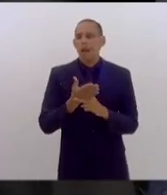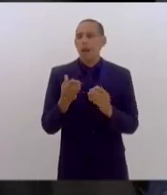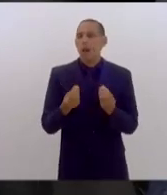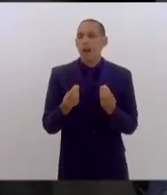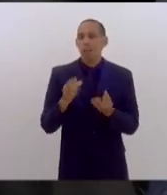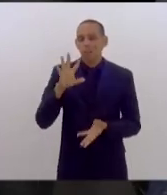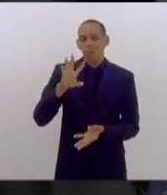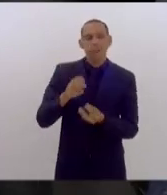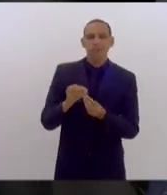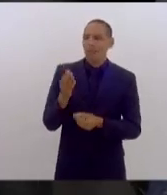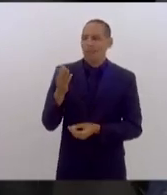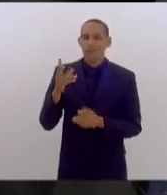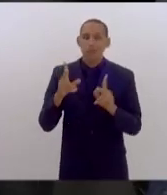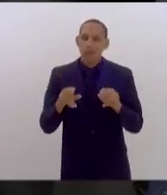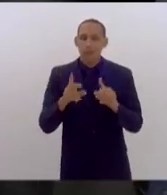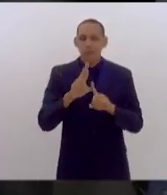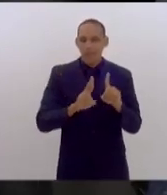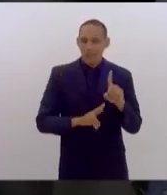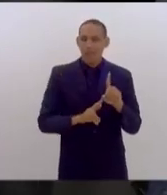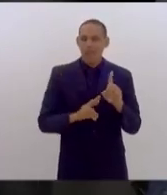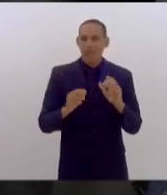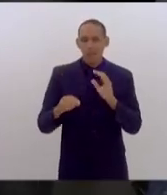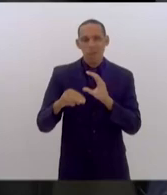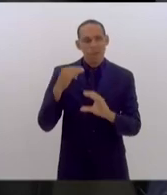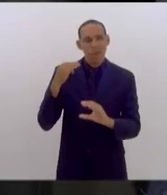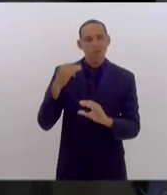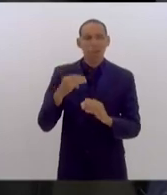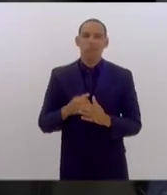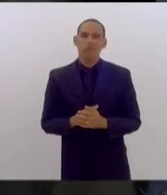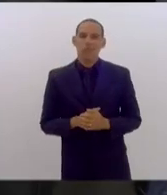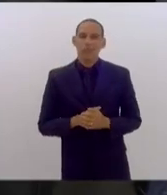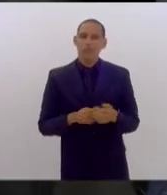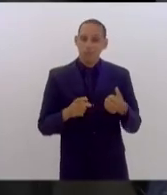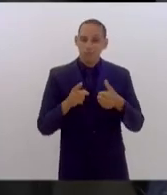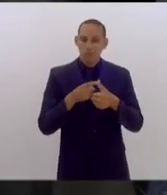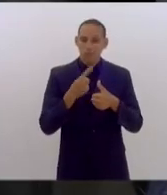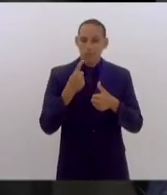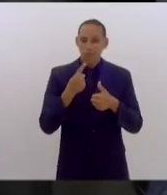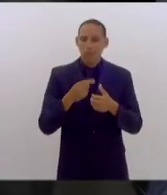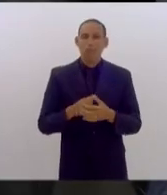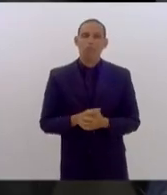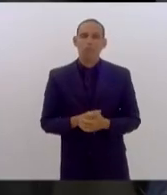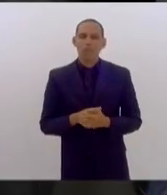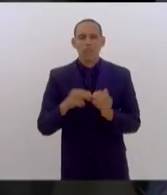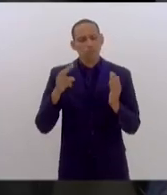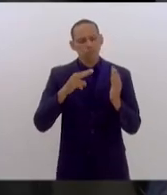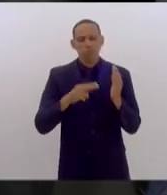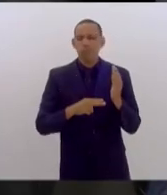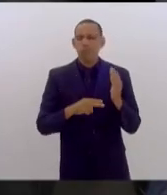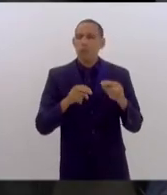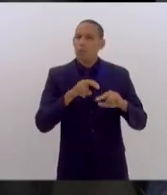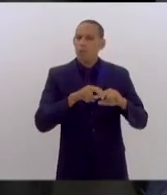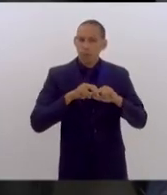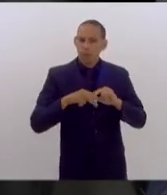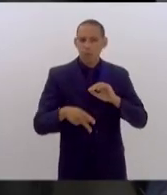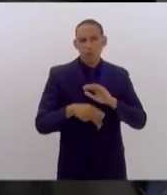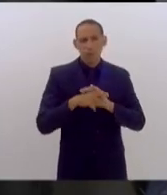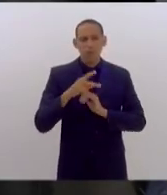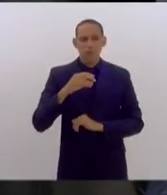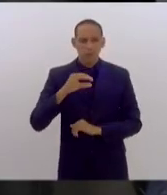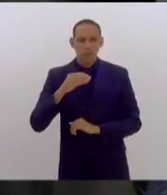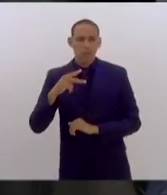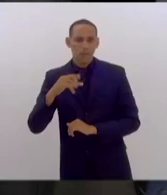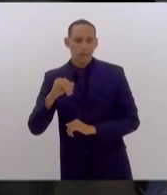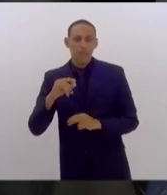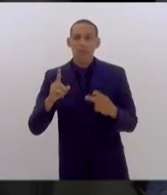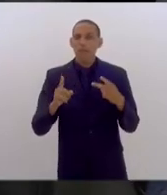sugerida pelo relator na mensagem que manda os mandou o primeiro né lenda e o motivo da instalação Instalação